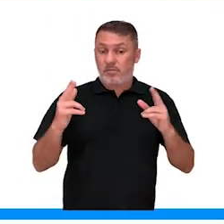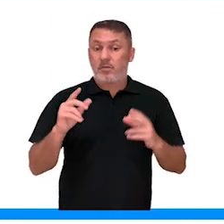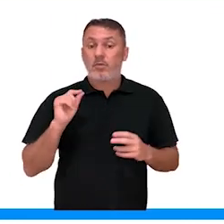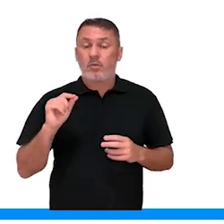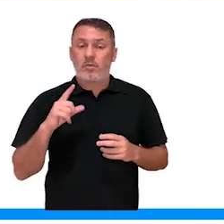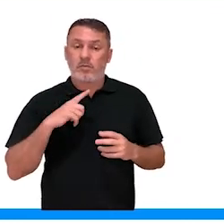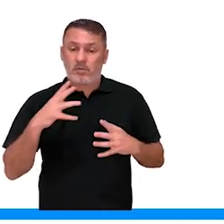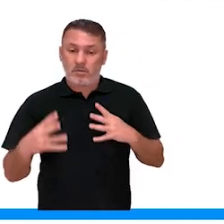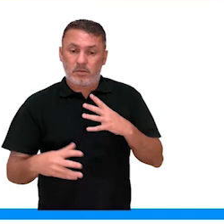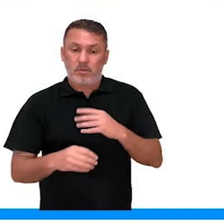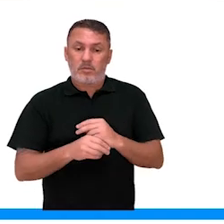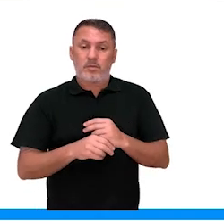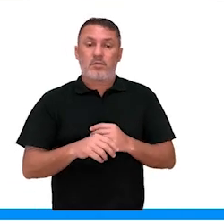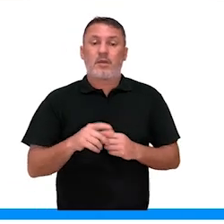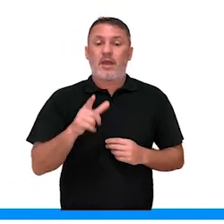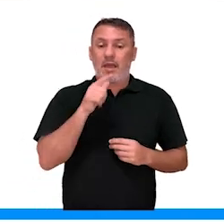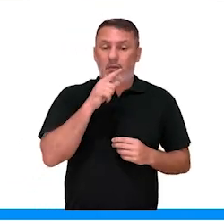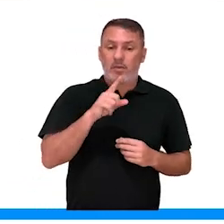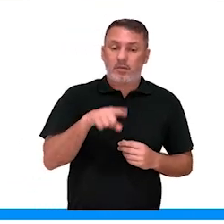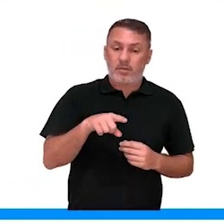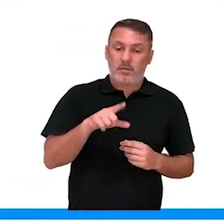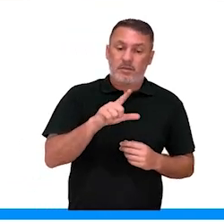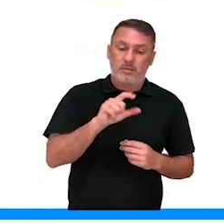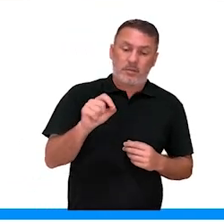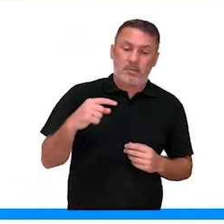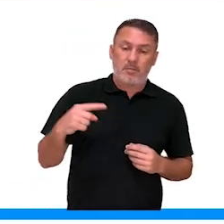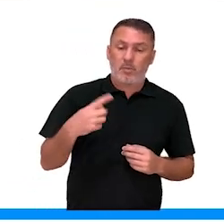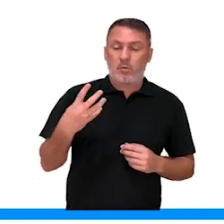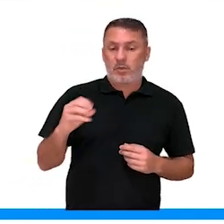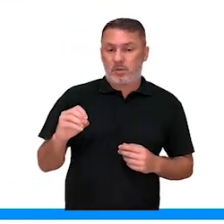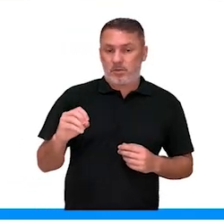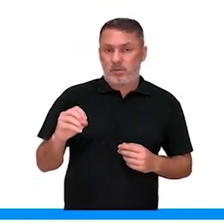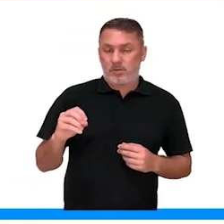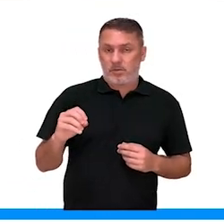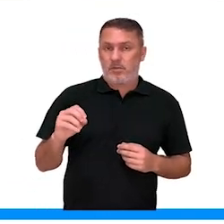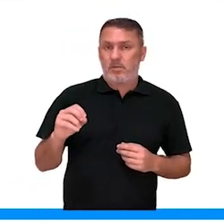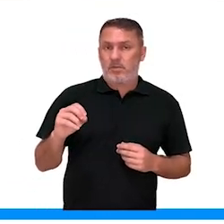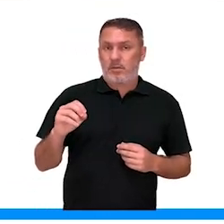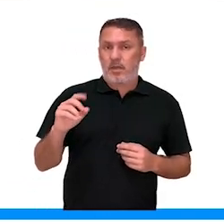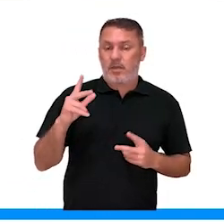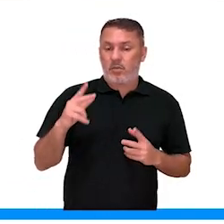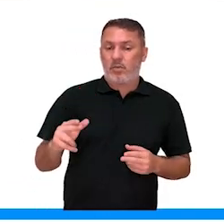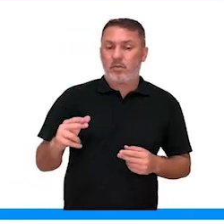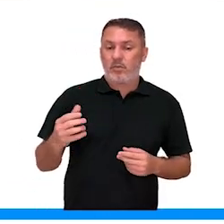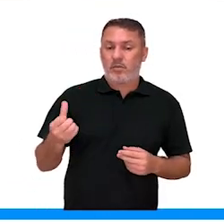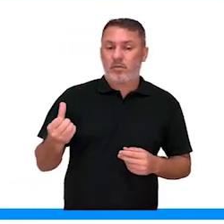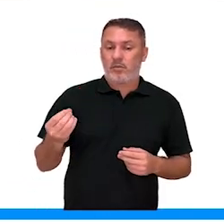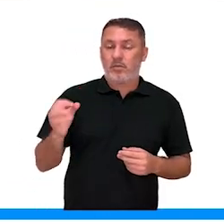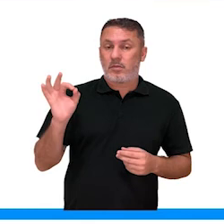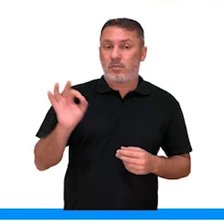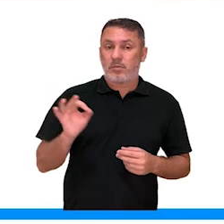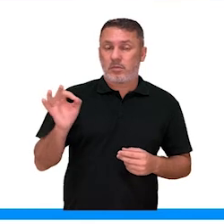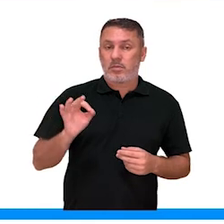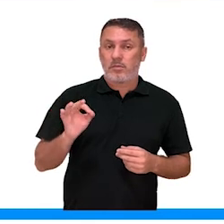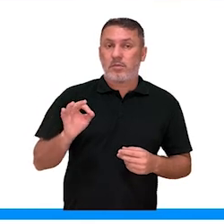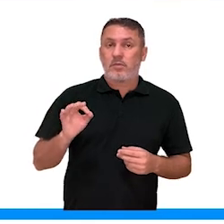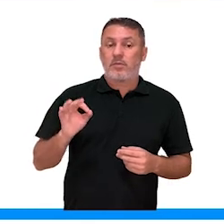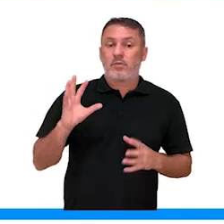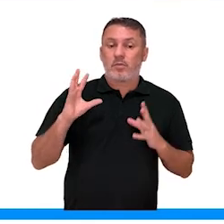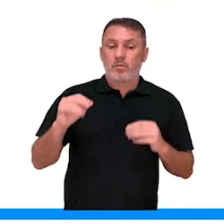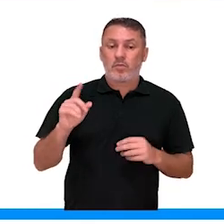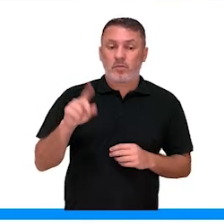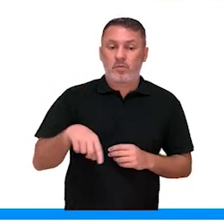que indica, portanto, que o tecido teria 100, que é o total, menos